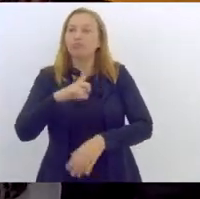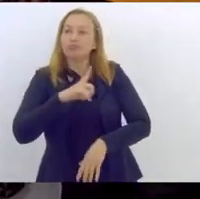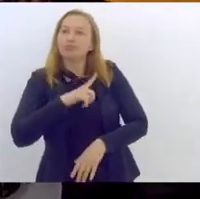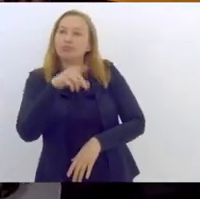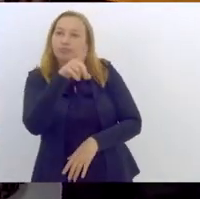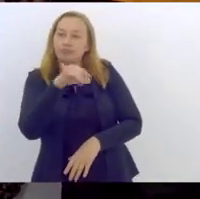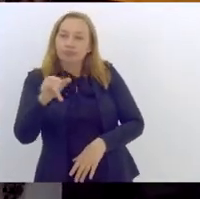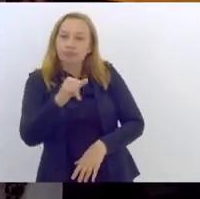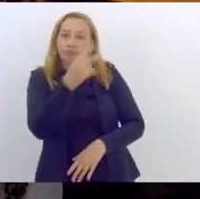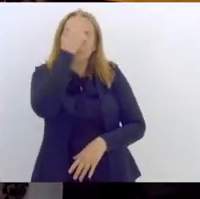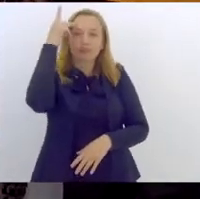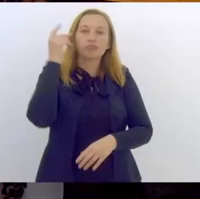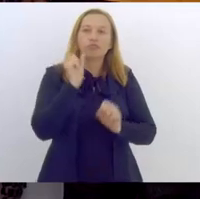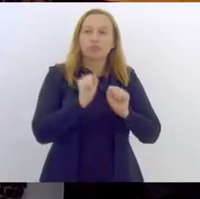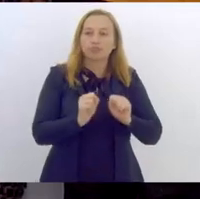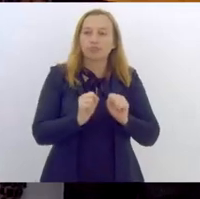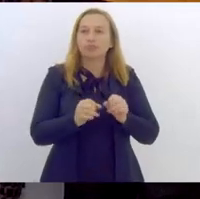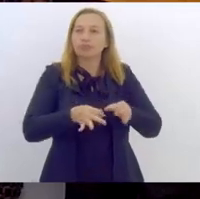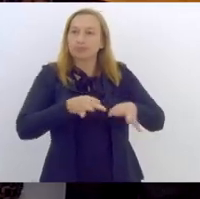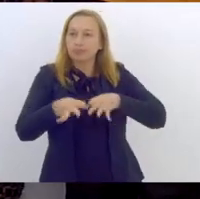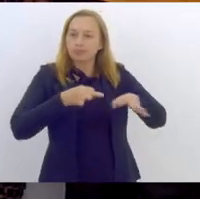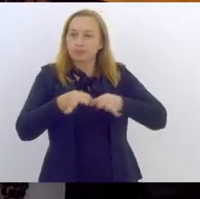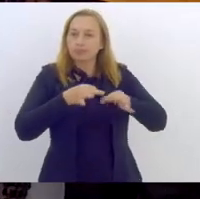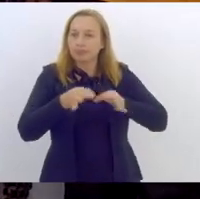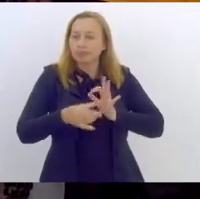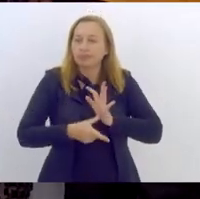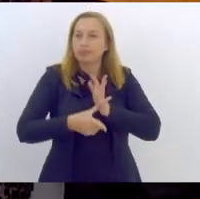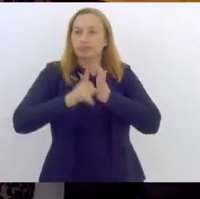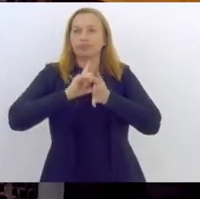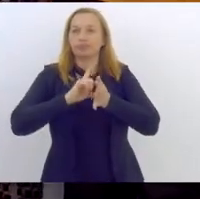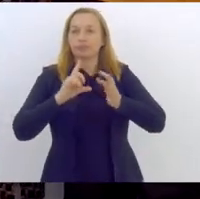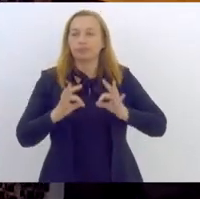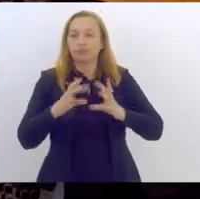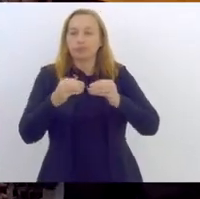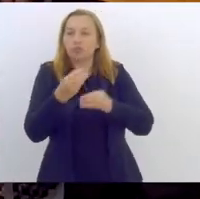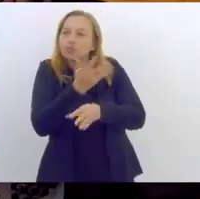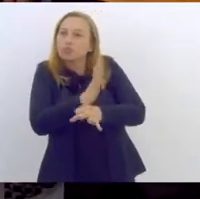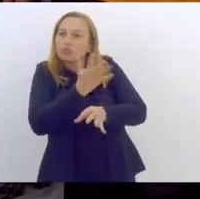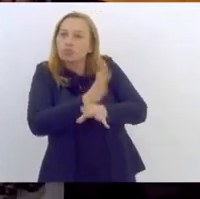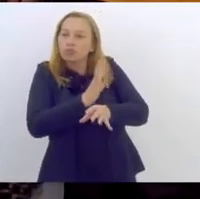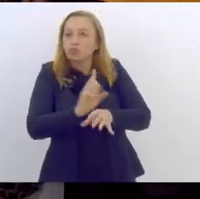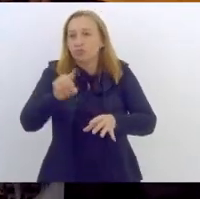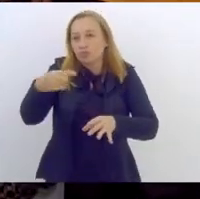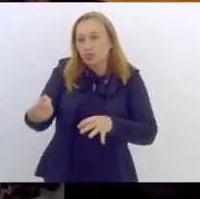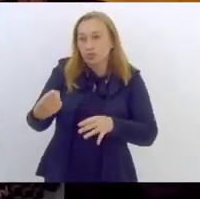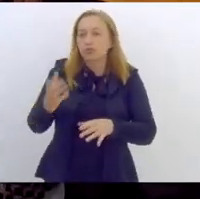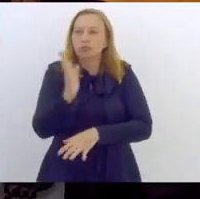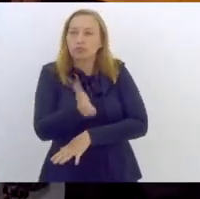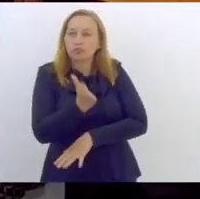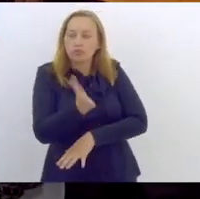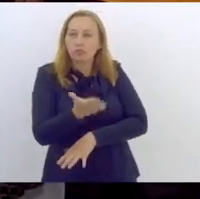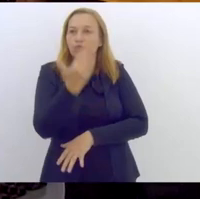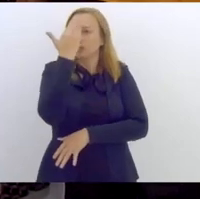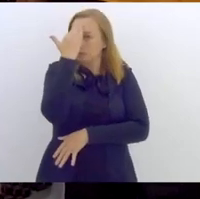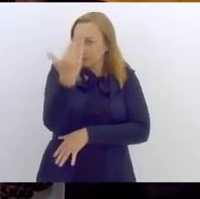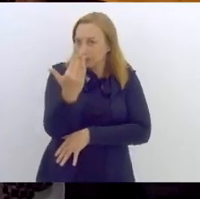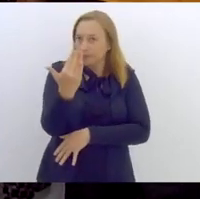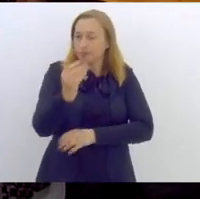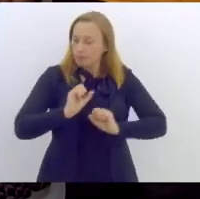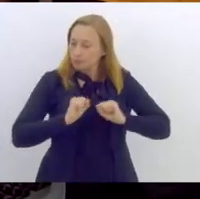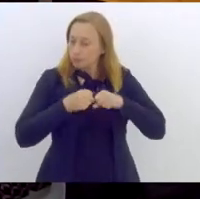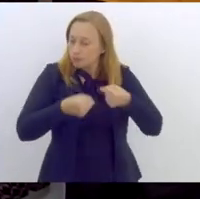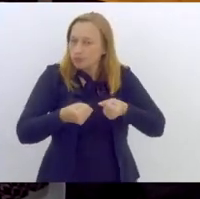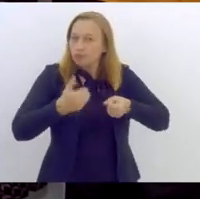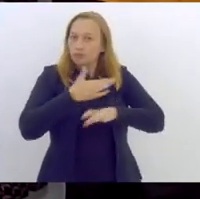que as pessoas possam se programar né antecipadamente aí na questão do treinamento e E desde já nós já agradecemos o